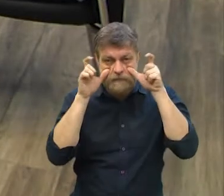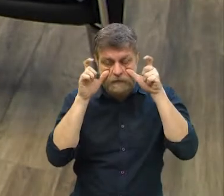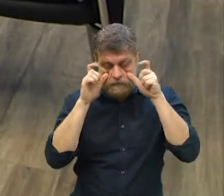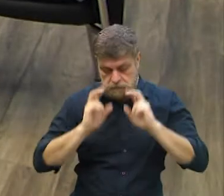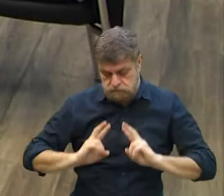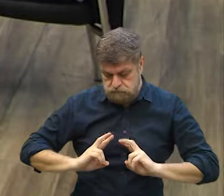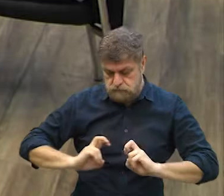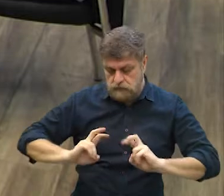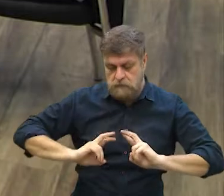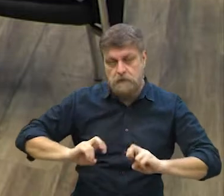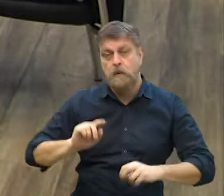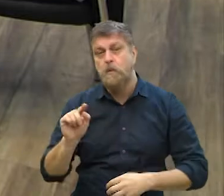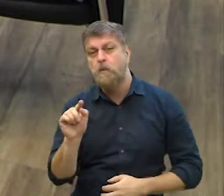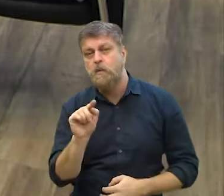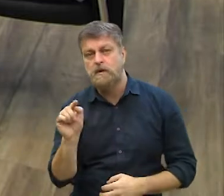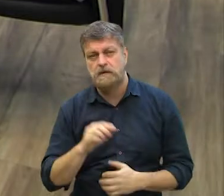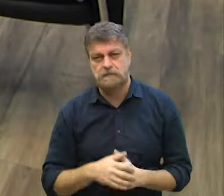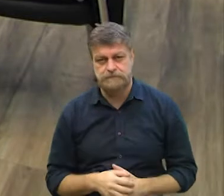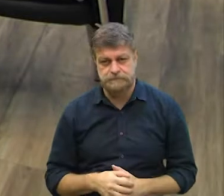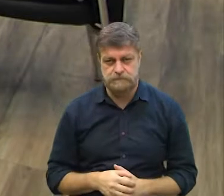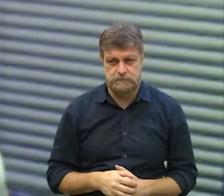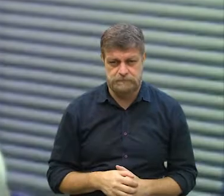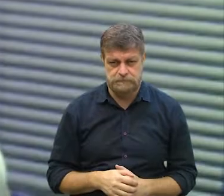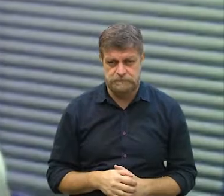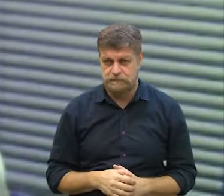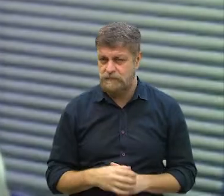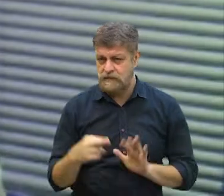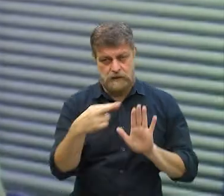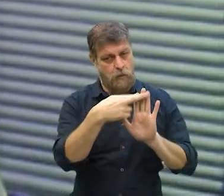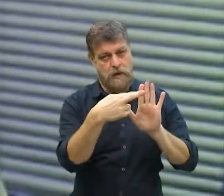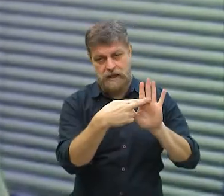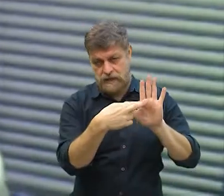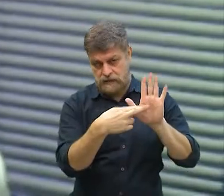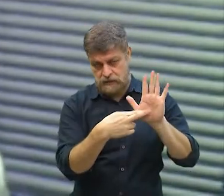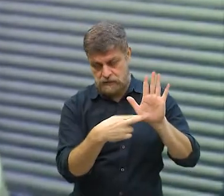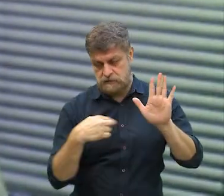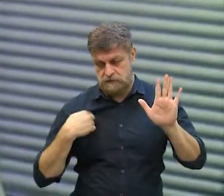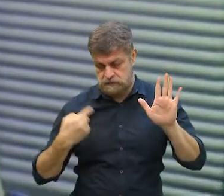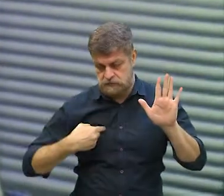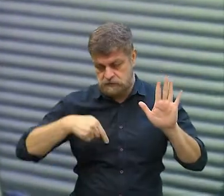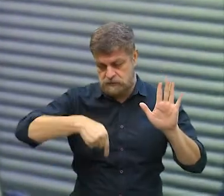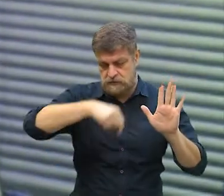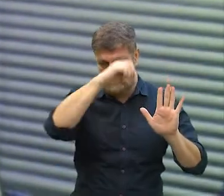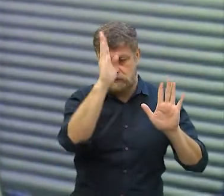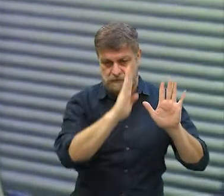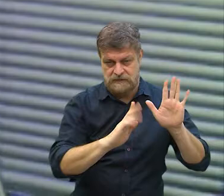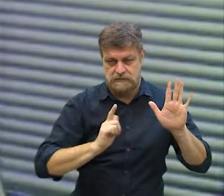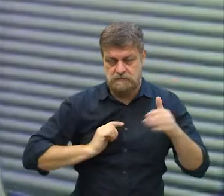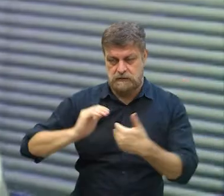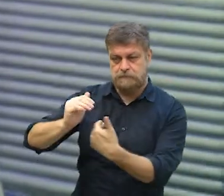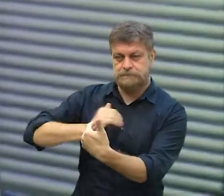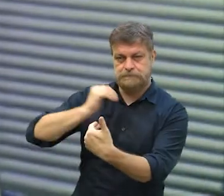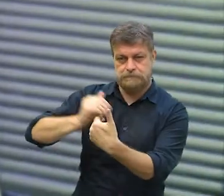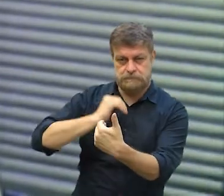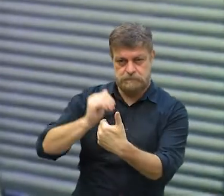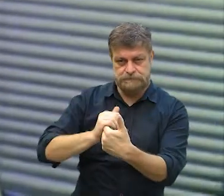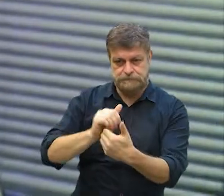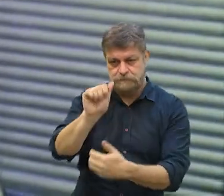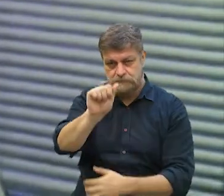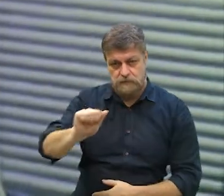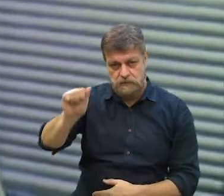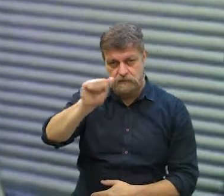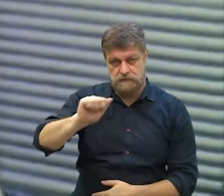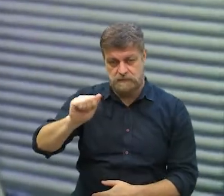preocupado ou atento com alguns sintomas? Isso não é uma regra, né? A gente segue no Brasil as diretrizes